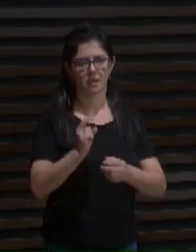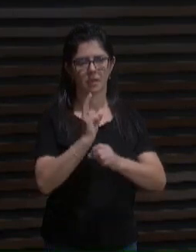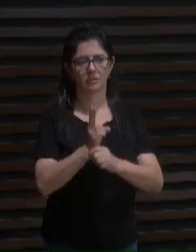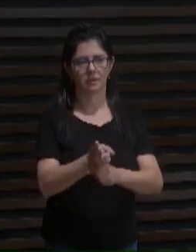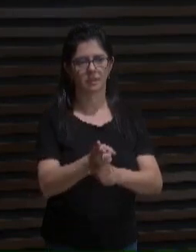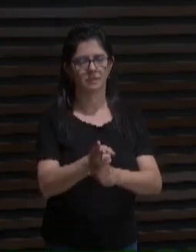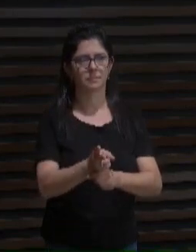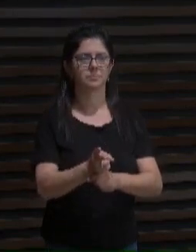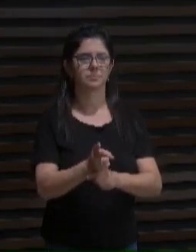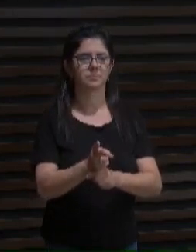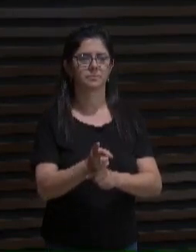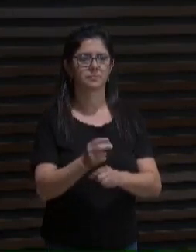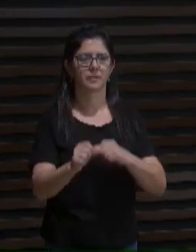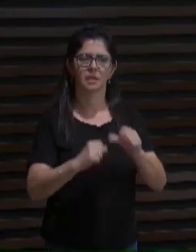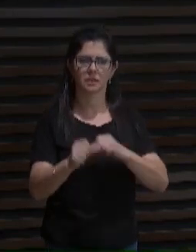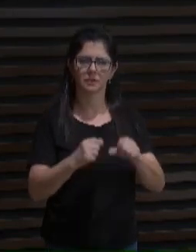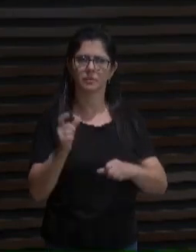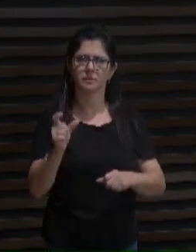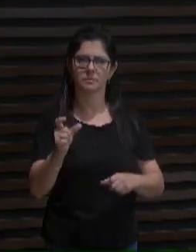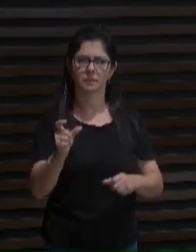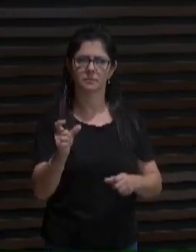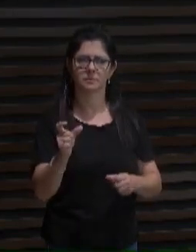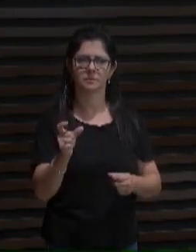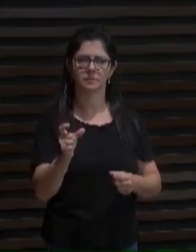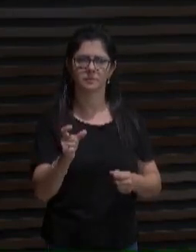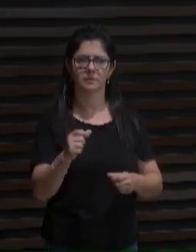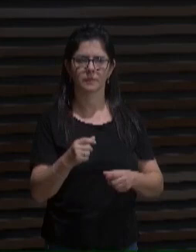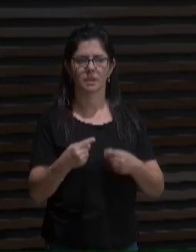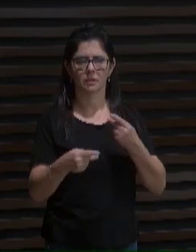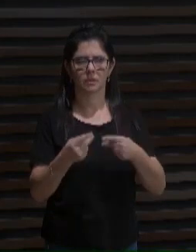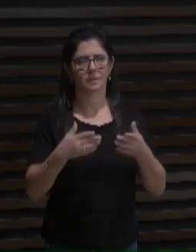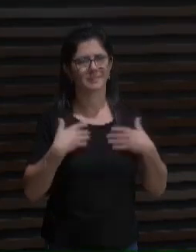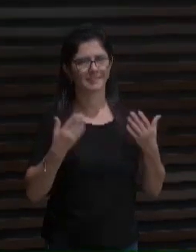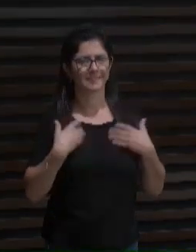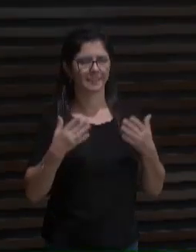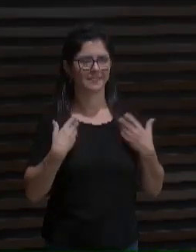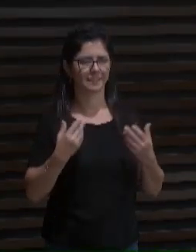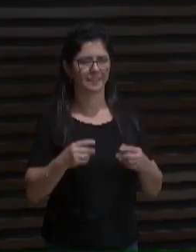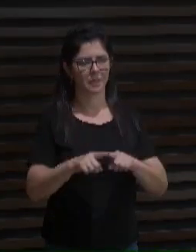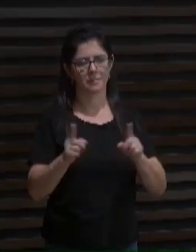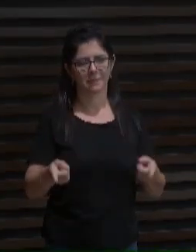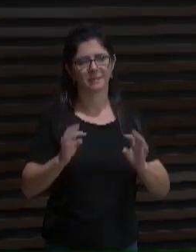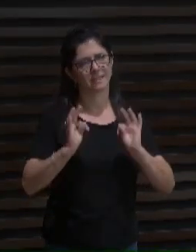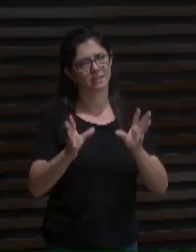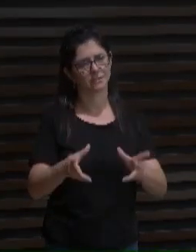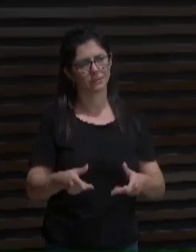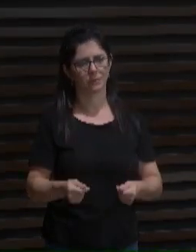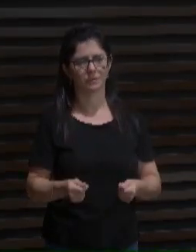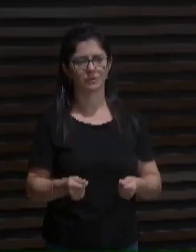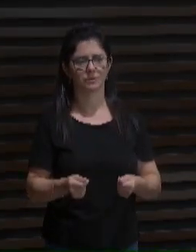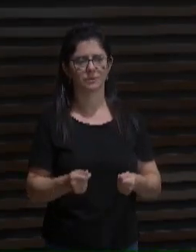Mas olha, troca essa palavrinha agora na leitura e coloca privilégio. Vamos ler junto? Mas a todos quantos